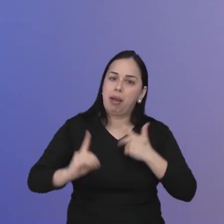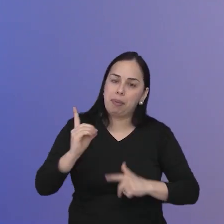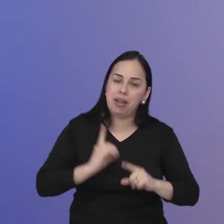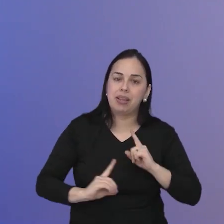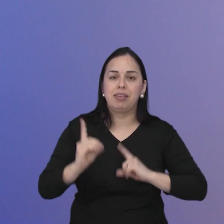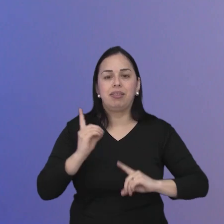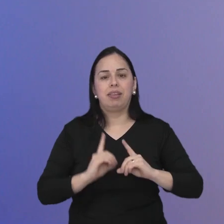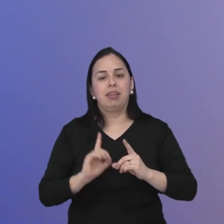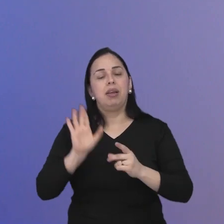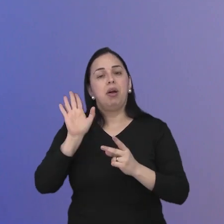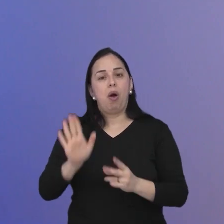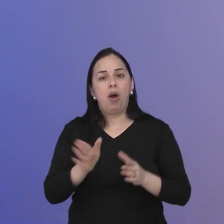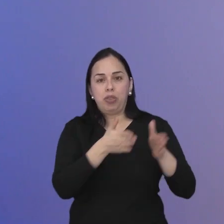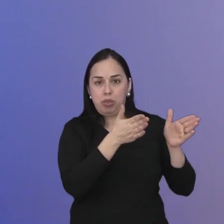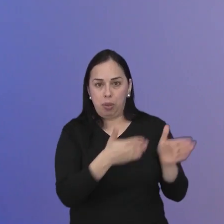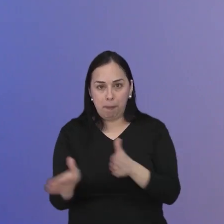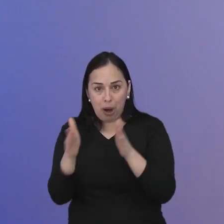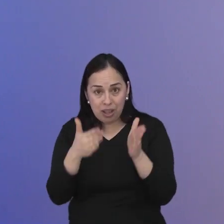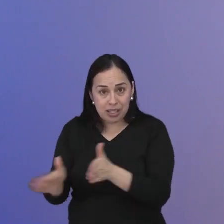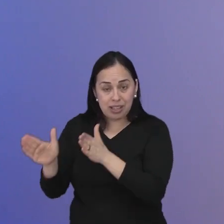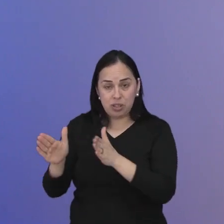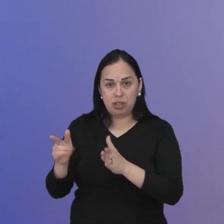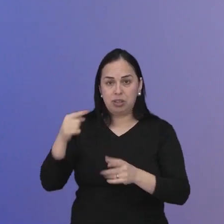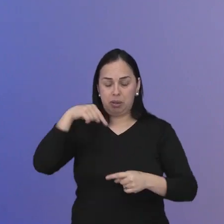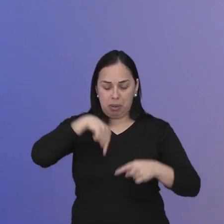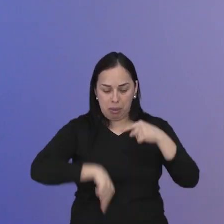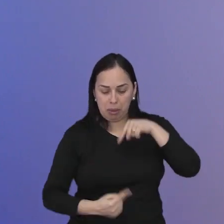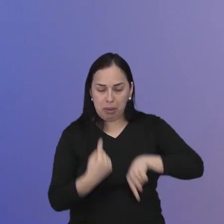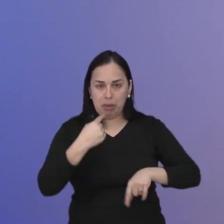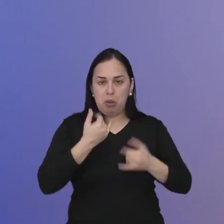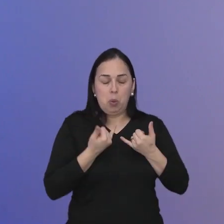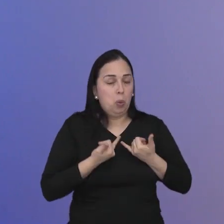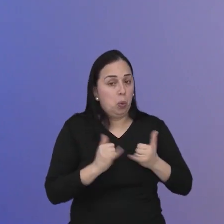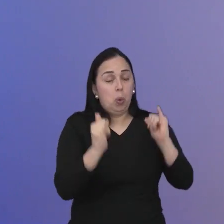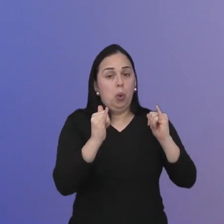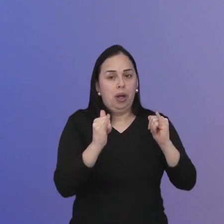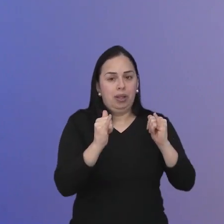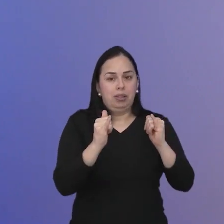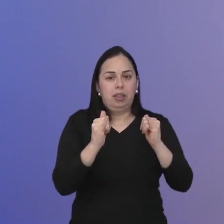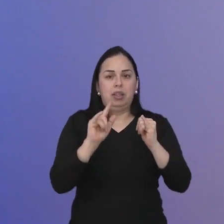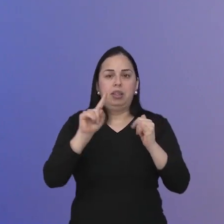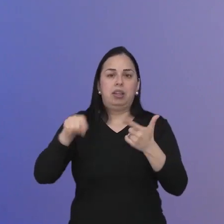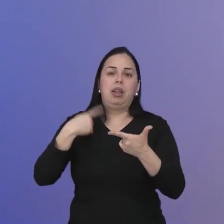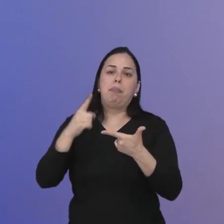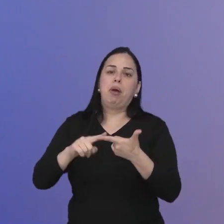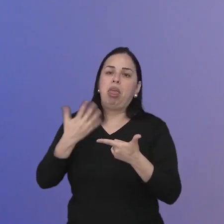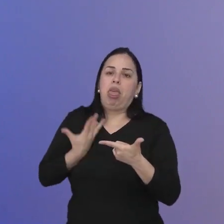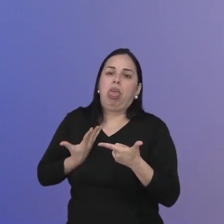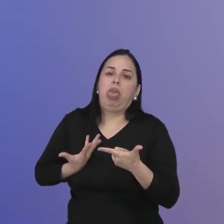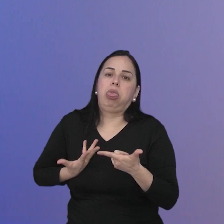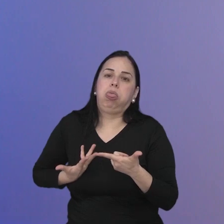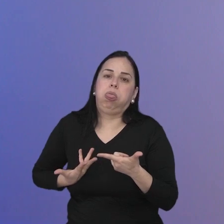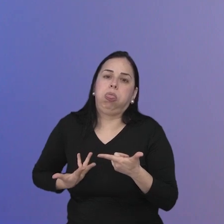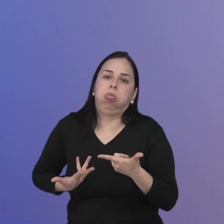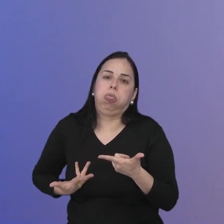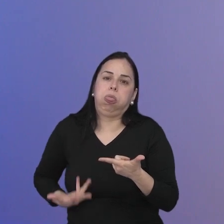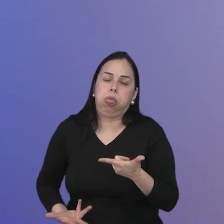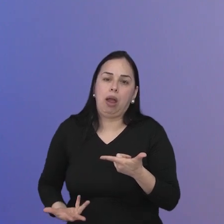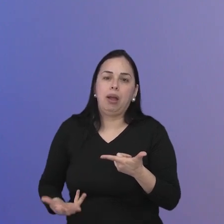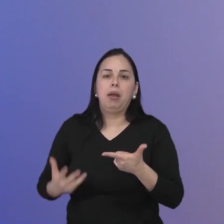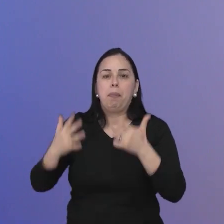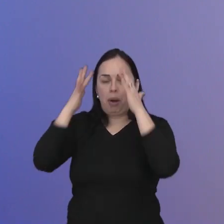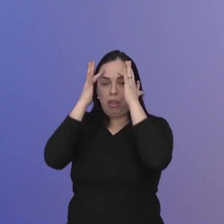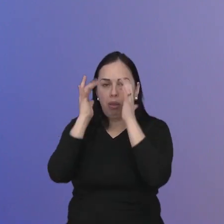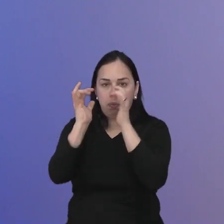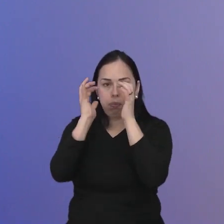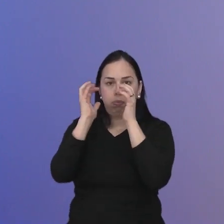deprime. Então, a cafeína em si, ela passa por duas fases no nosso organismo. A excitação temporária e a exaustão. A